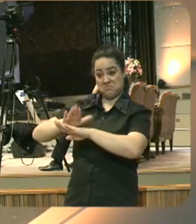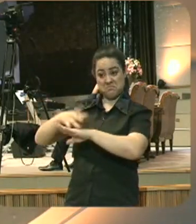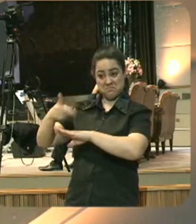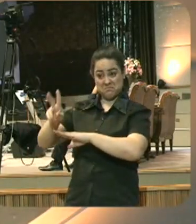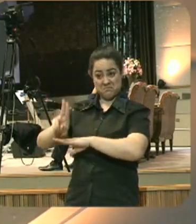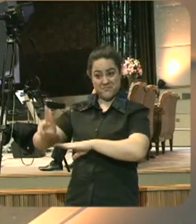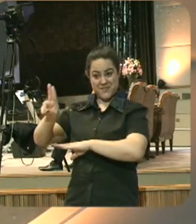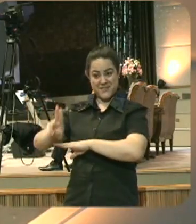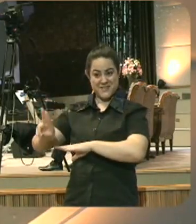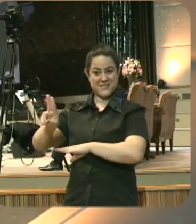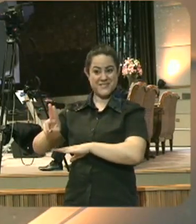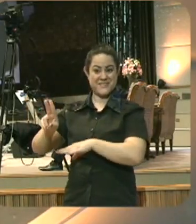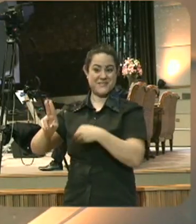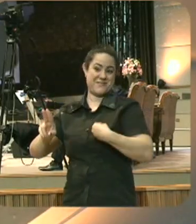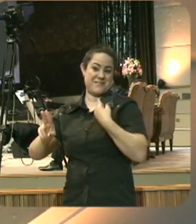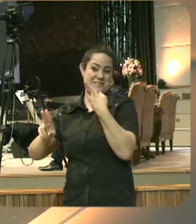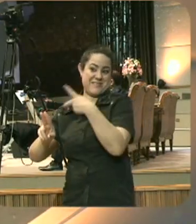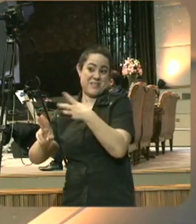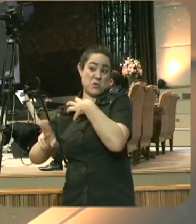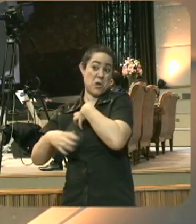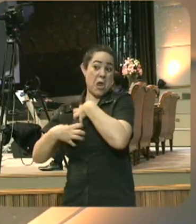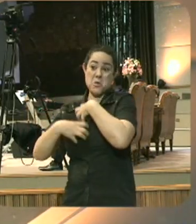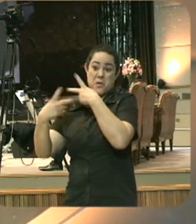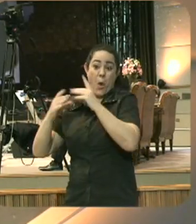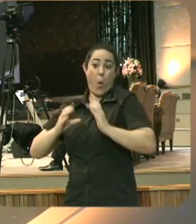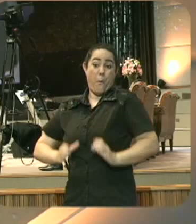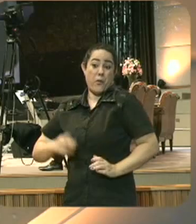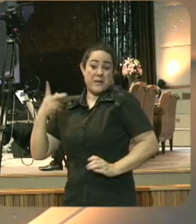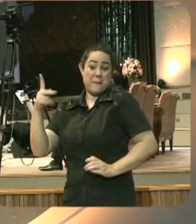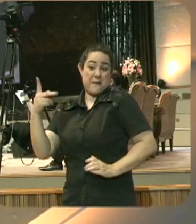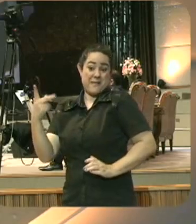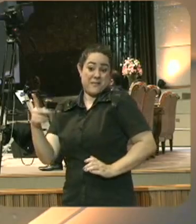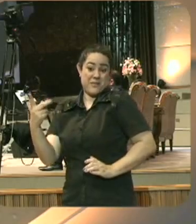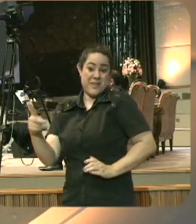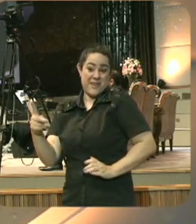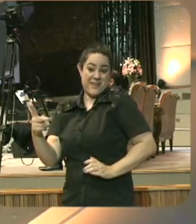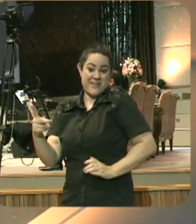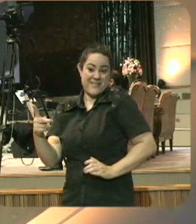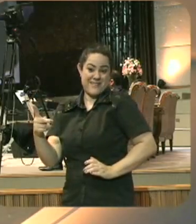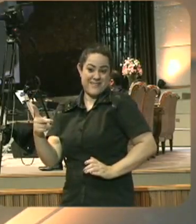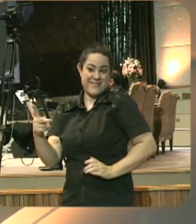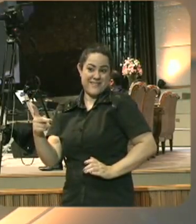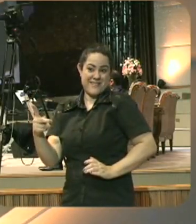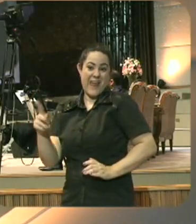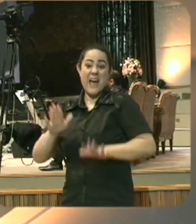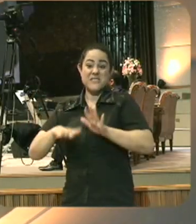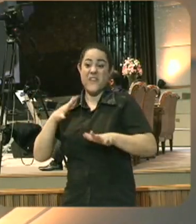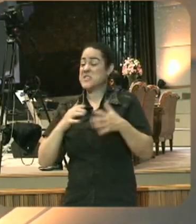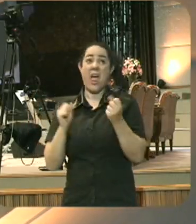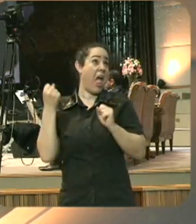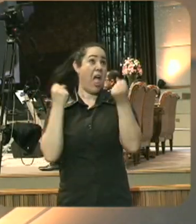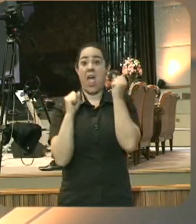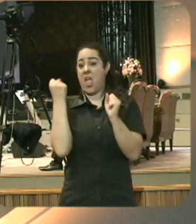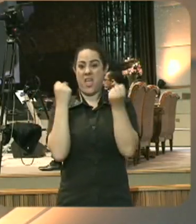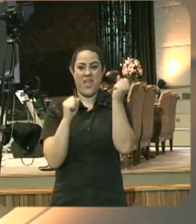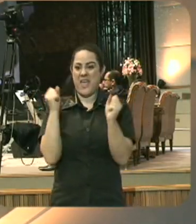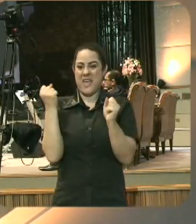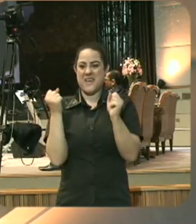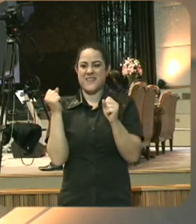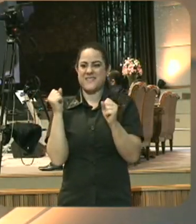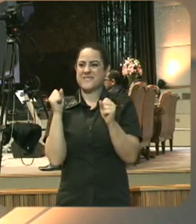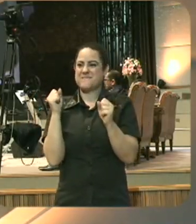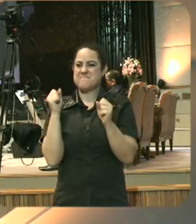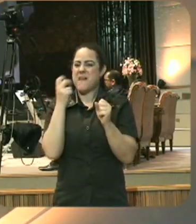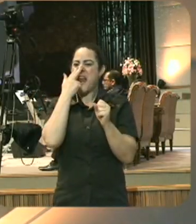Deus usou as peculiaridades da síndrome dele, que às vezes fica agitado, de parar tudo no